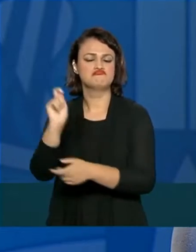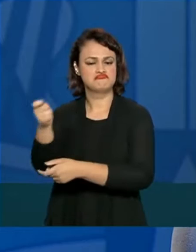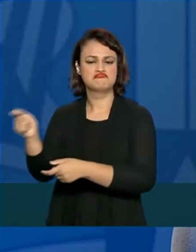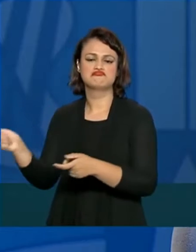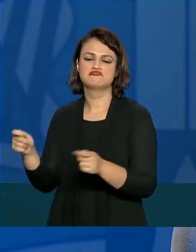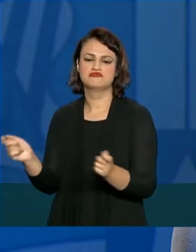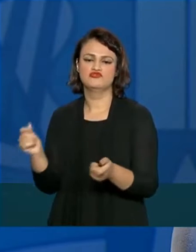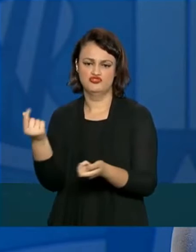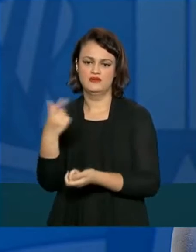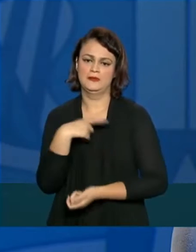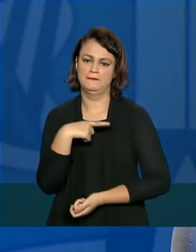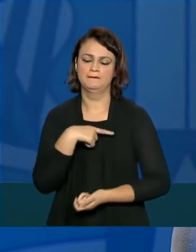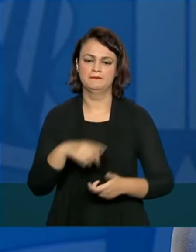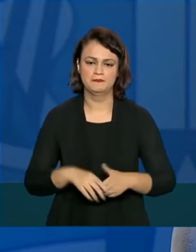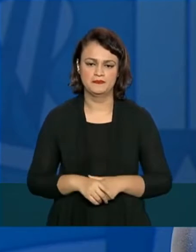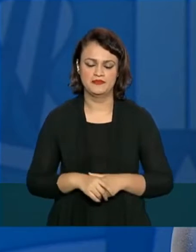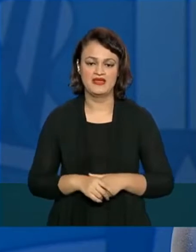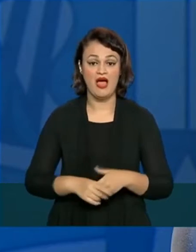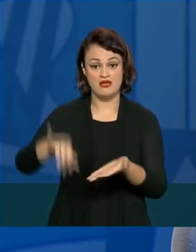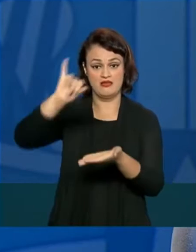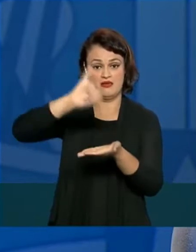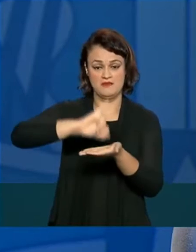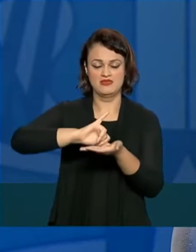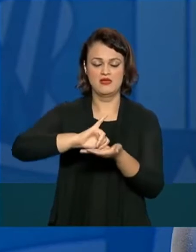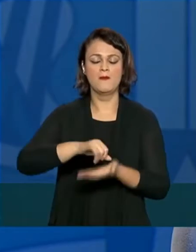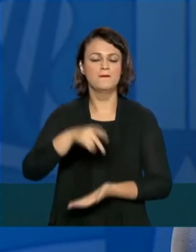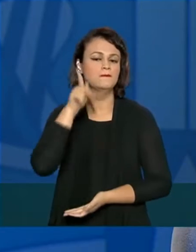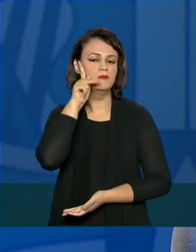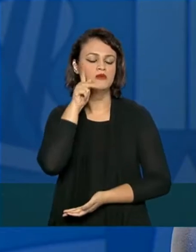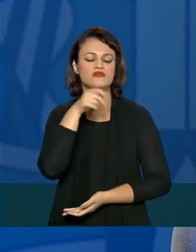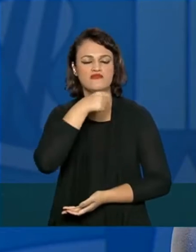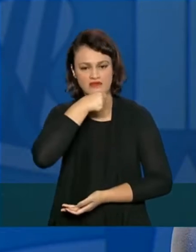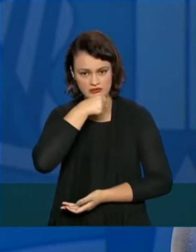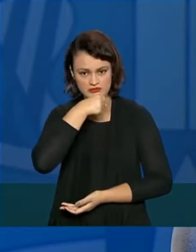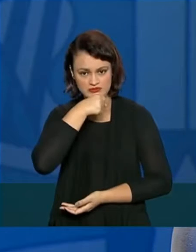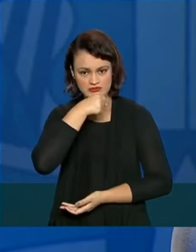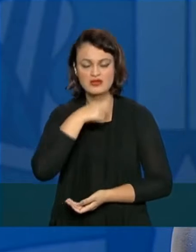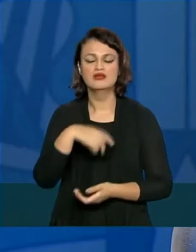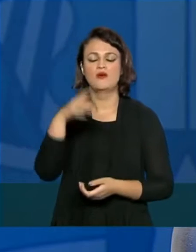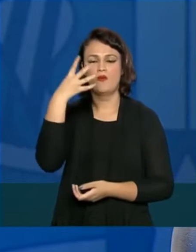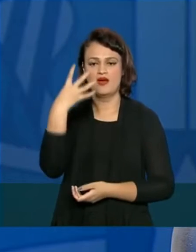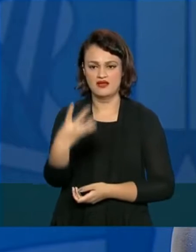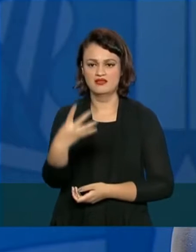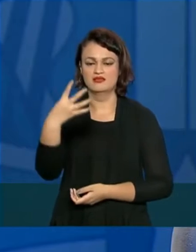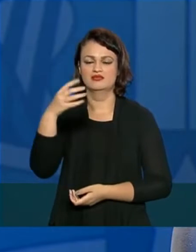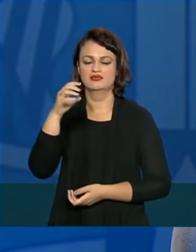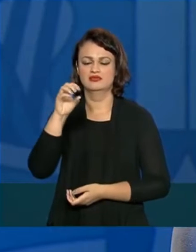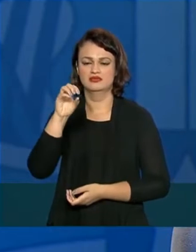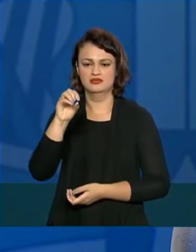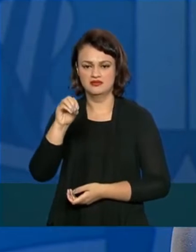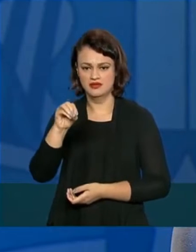enfrentamento. A capital de Rondônia, Porto Velho, recebeu 40,7 milhões de